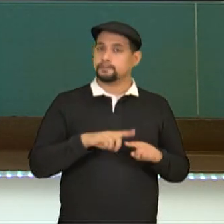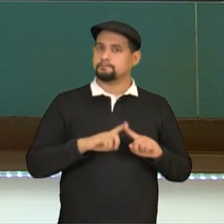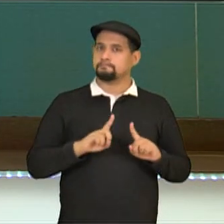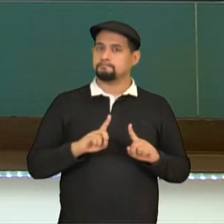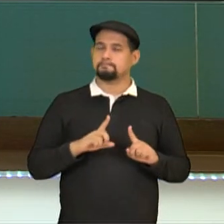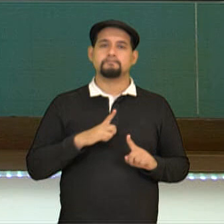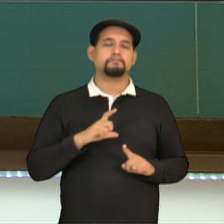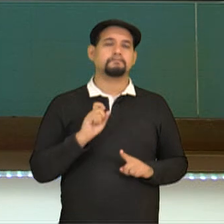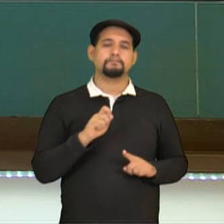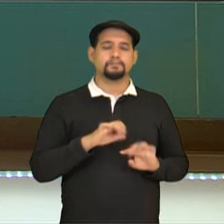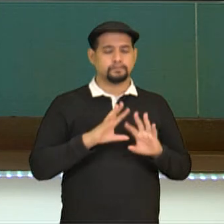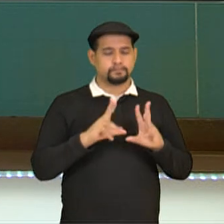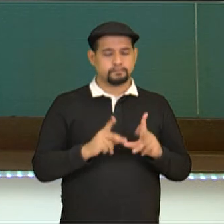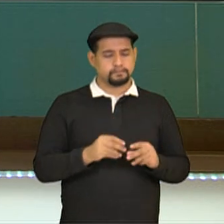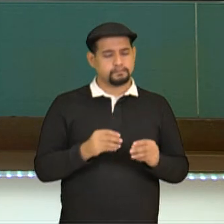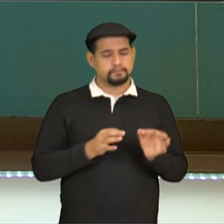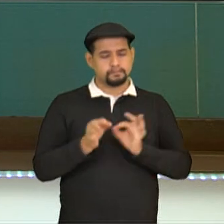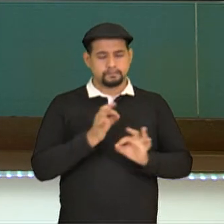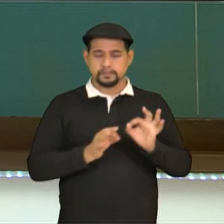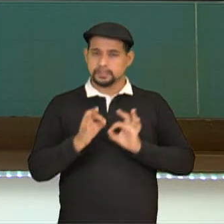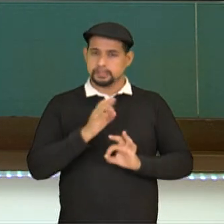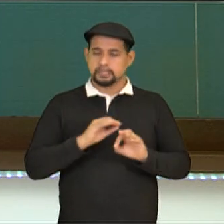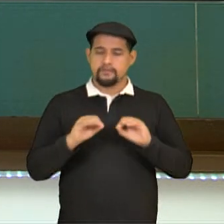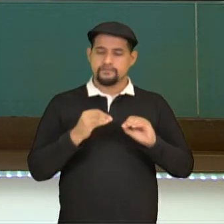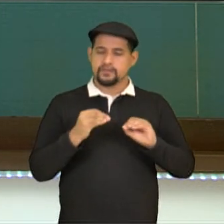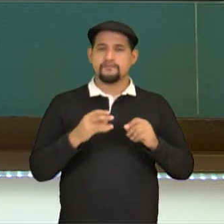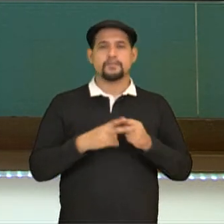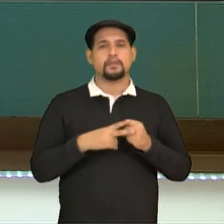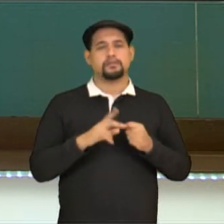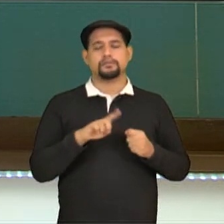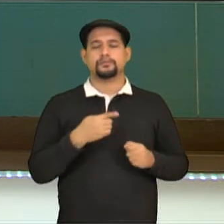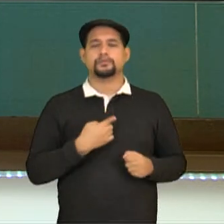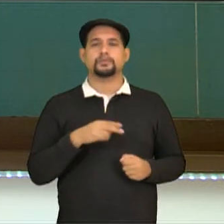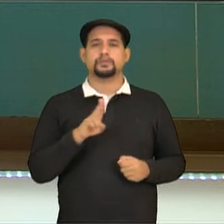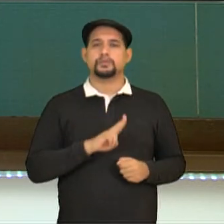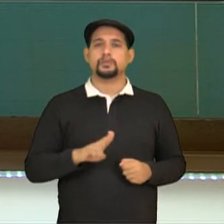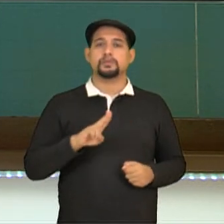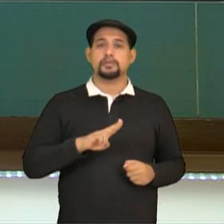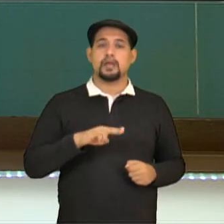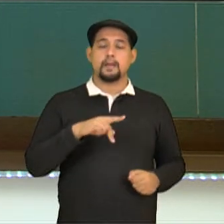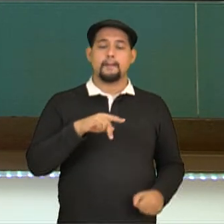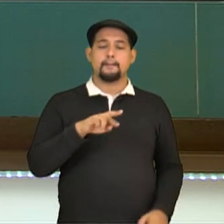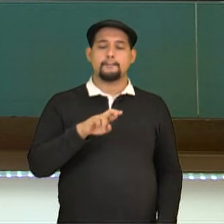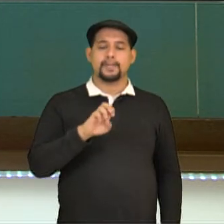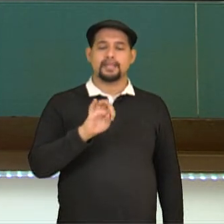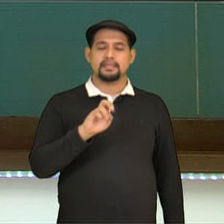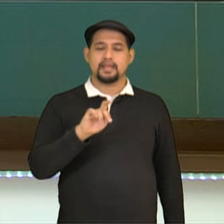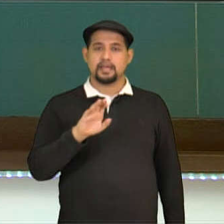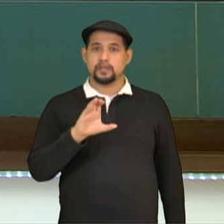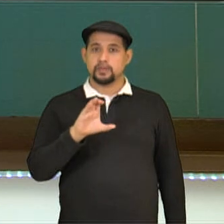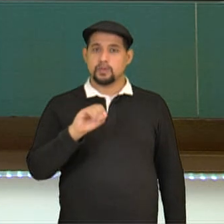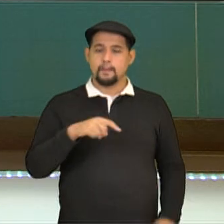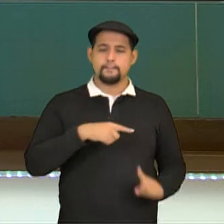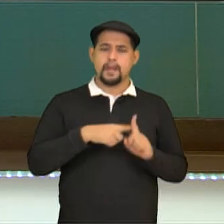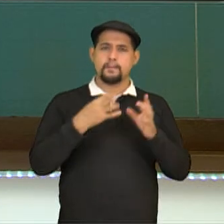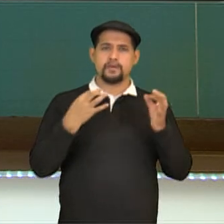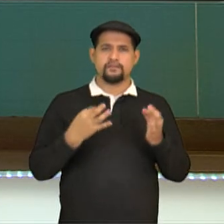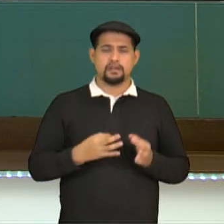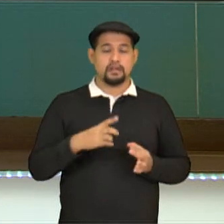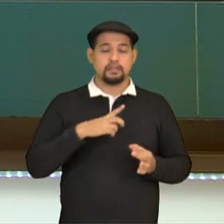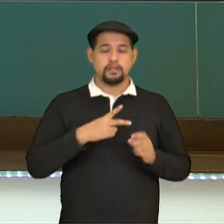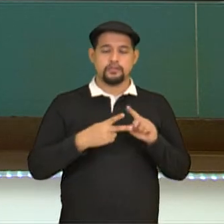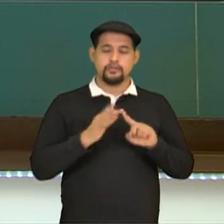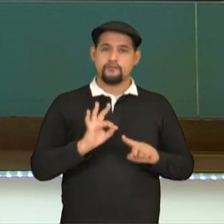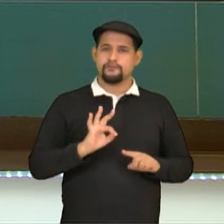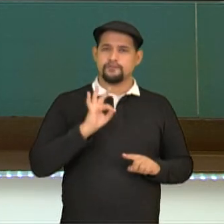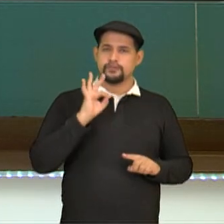gente tem ali tudo conjugado numa única flexão verbal que nós chamamos de pretérito mais que perfeito. E aí nós temos 2 futuros, o